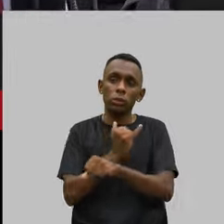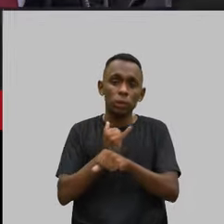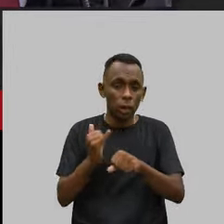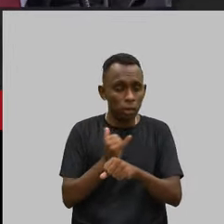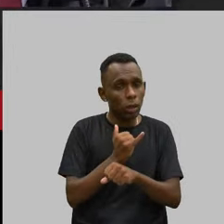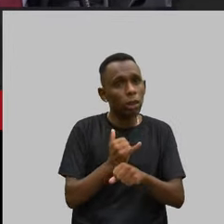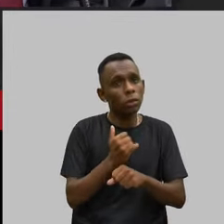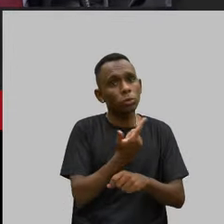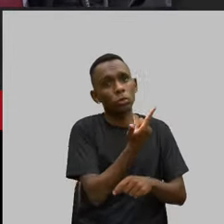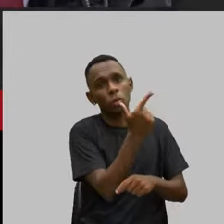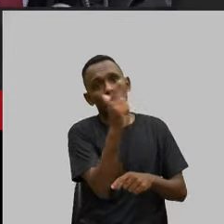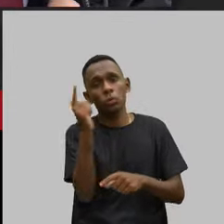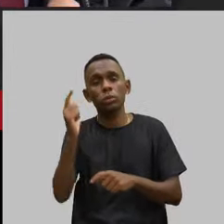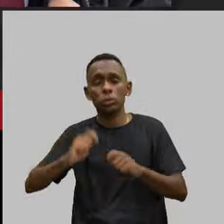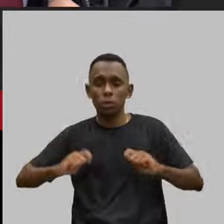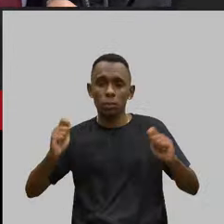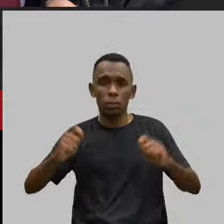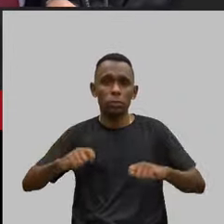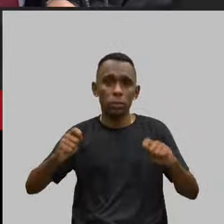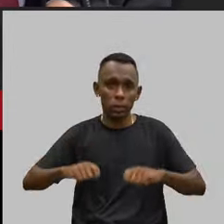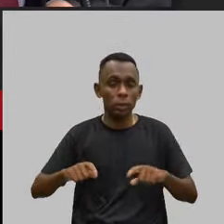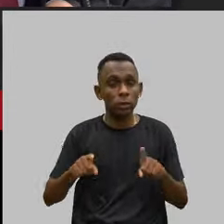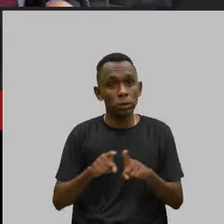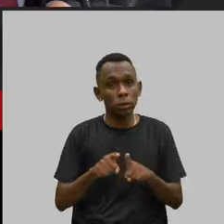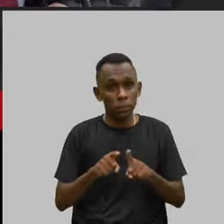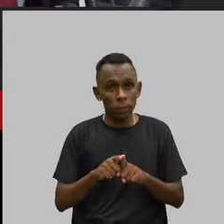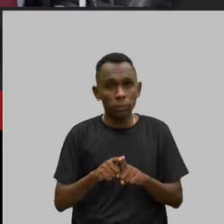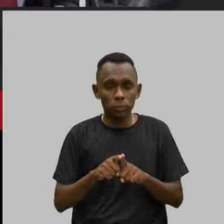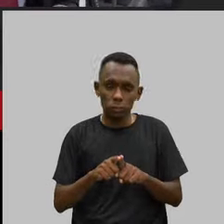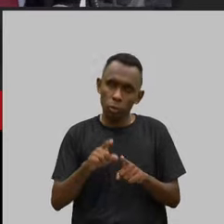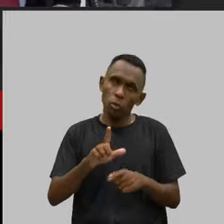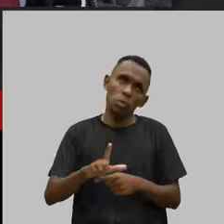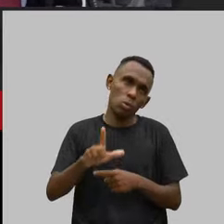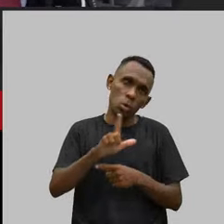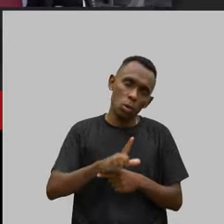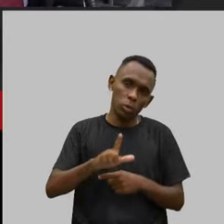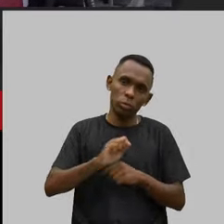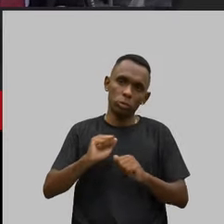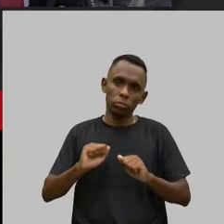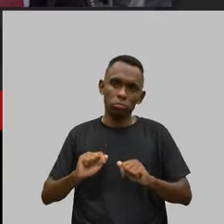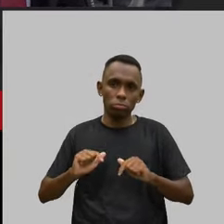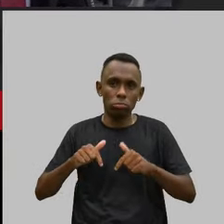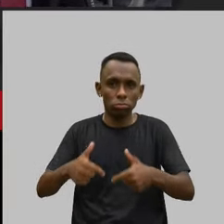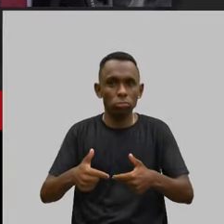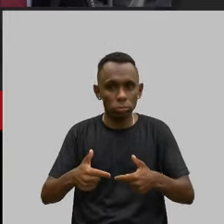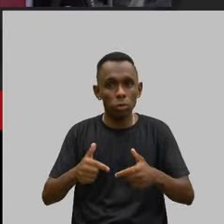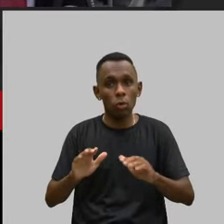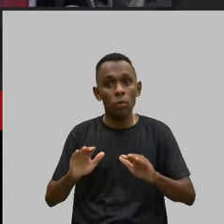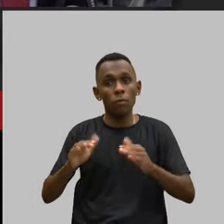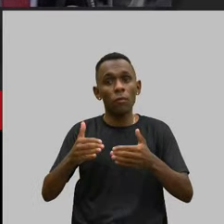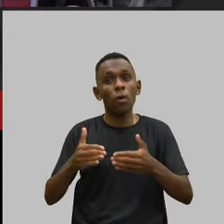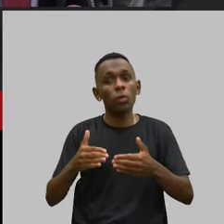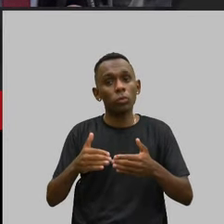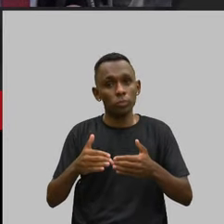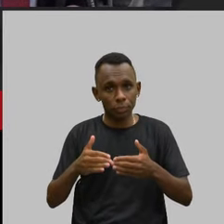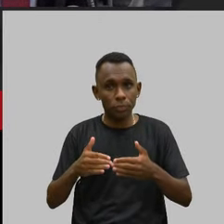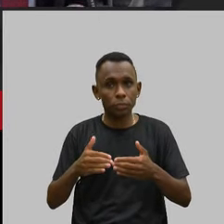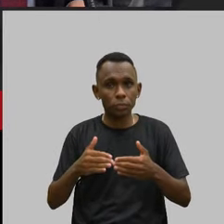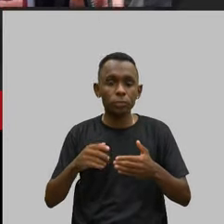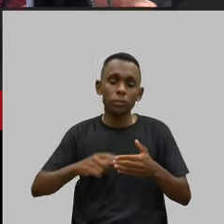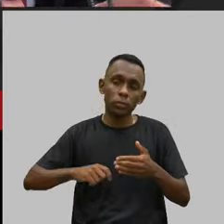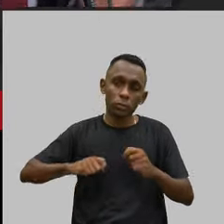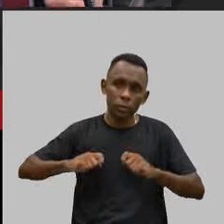momentos né além é claro da questão da Dedicação exclusiva que é um ganho também para que o